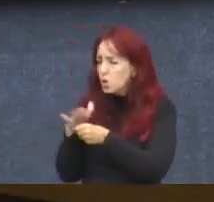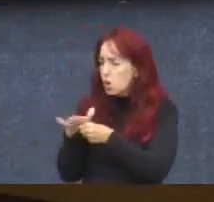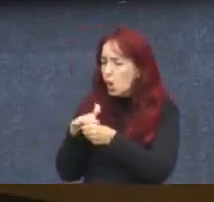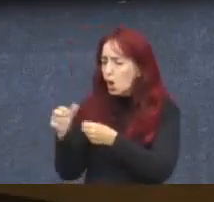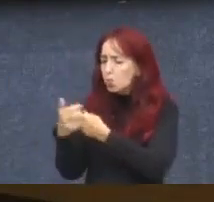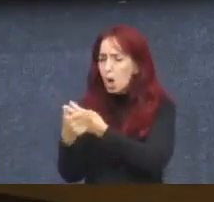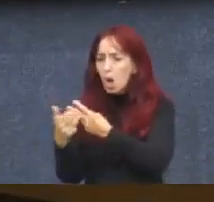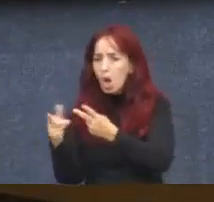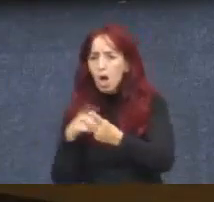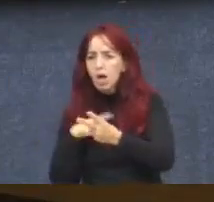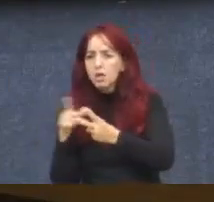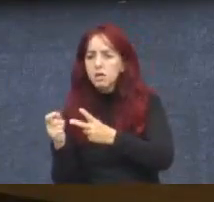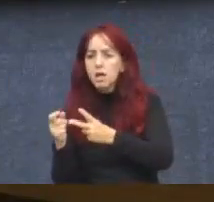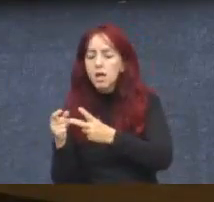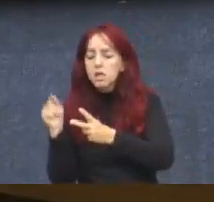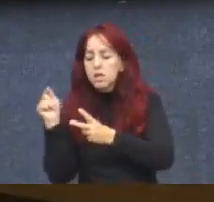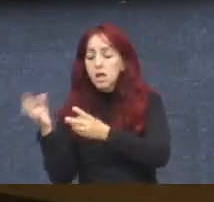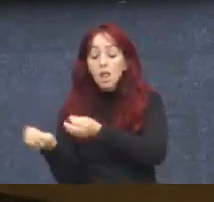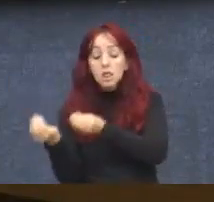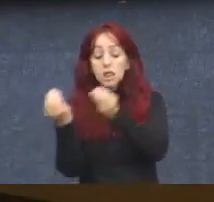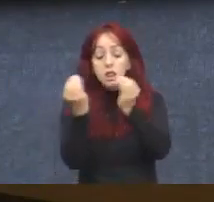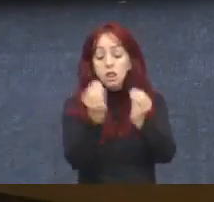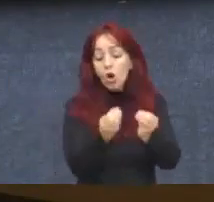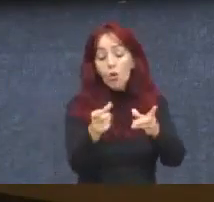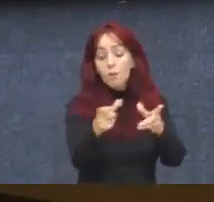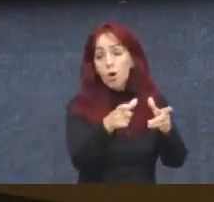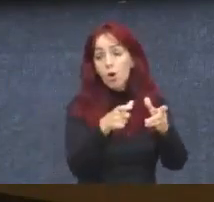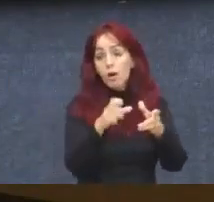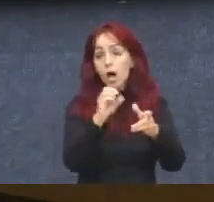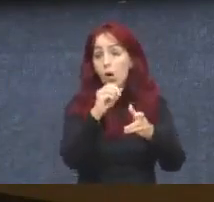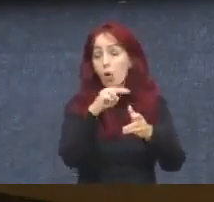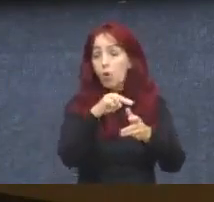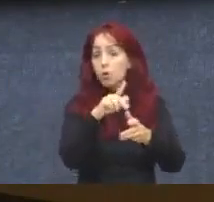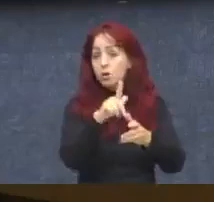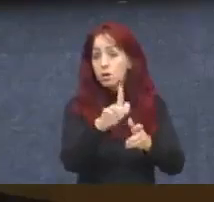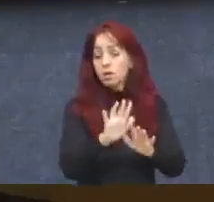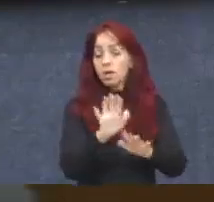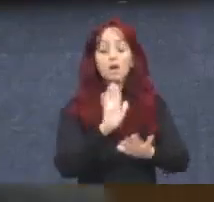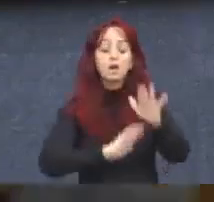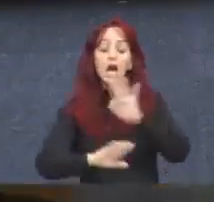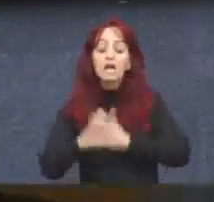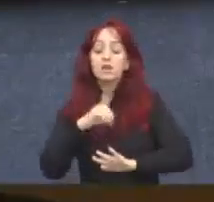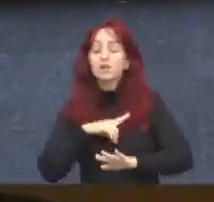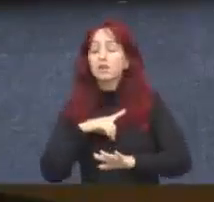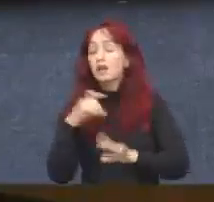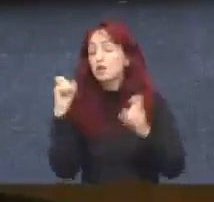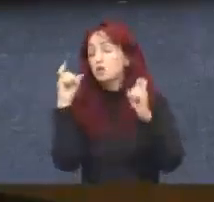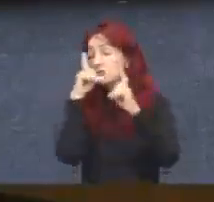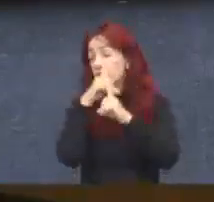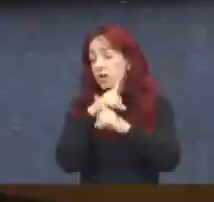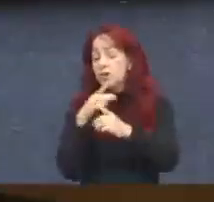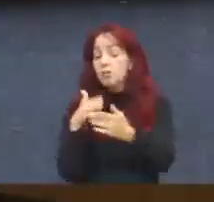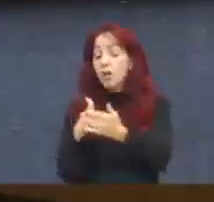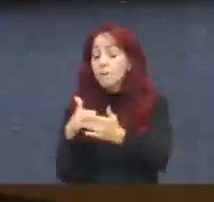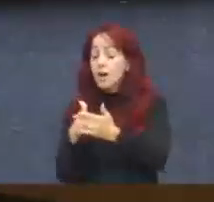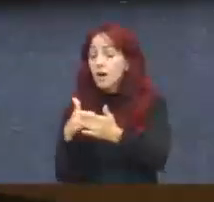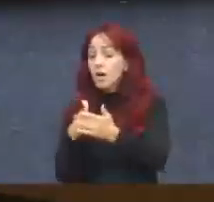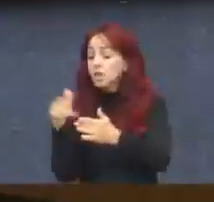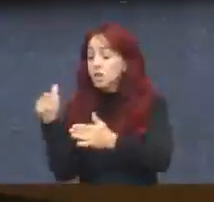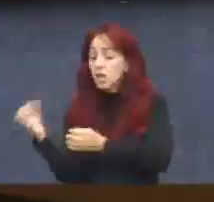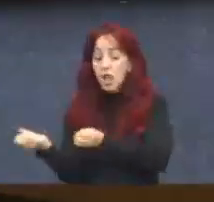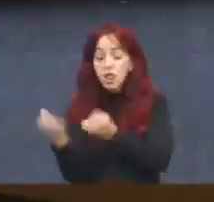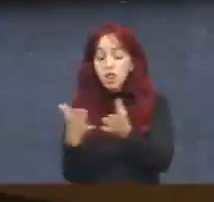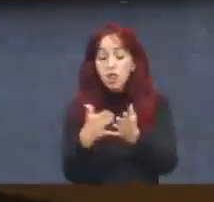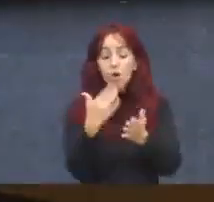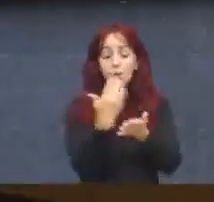quem frequenta o SEASA sabe disso, e muitas das vezes a burocracia impede que eles doem mais para que possa combater a